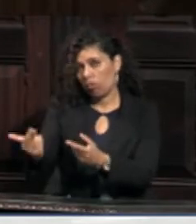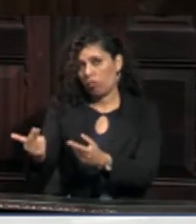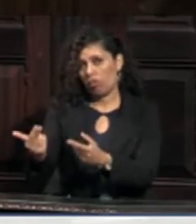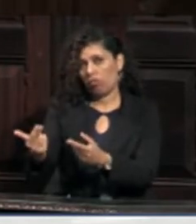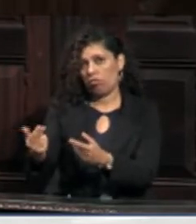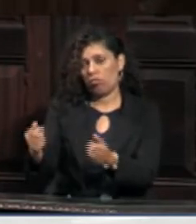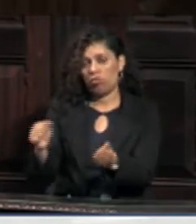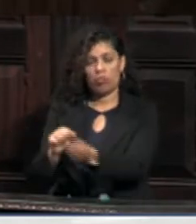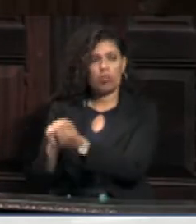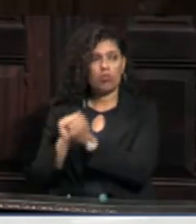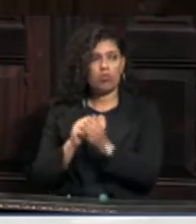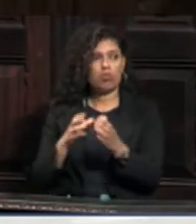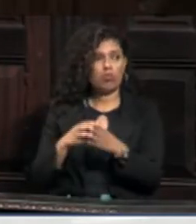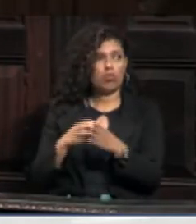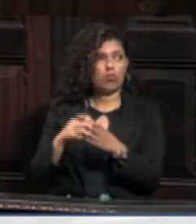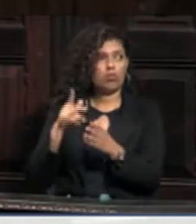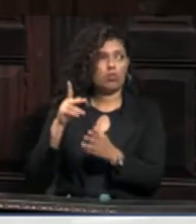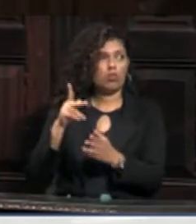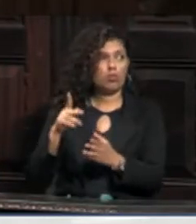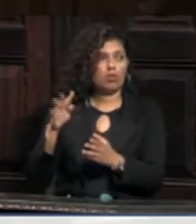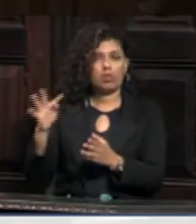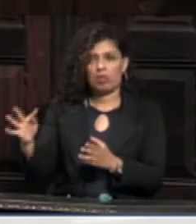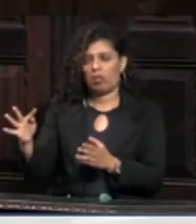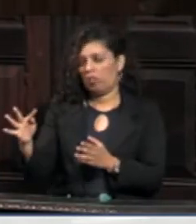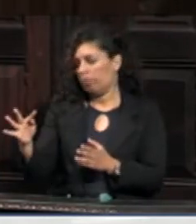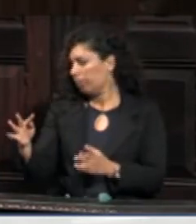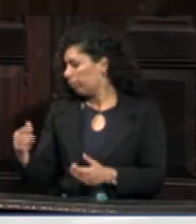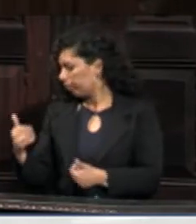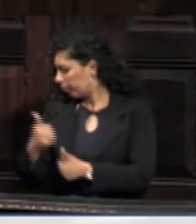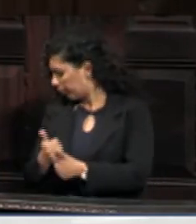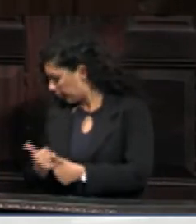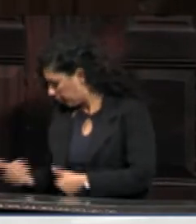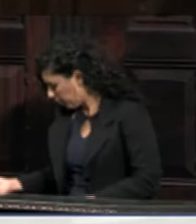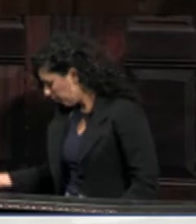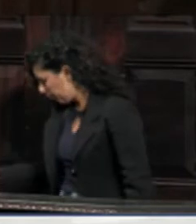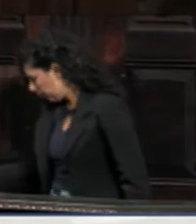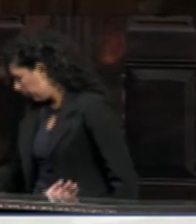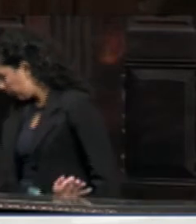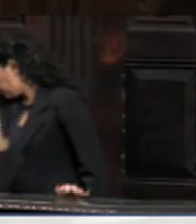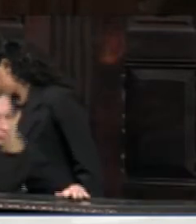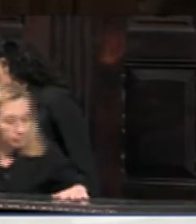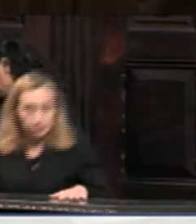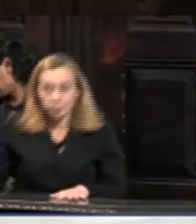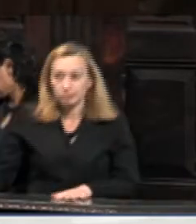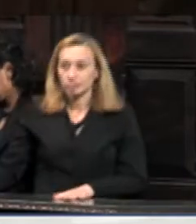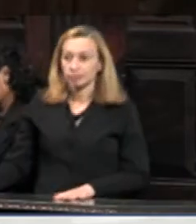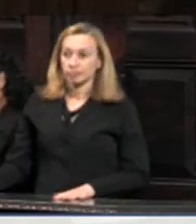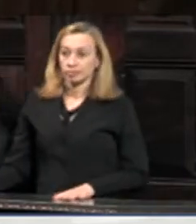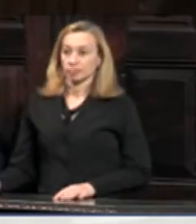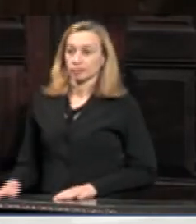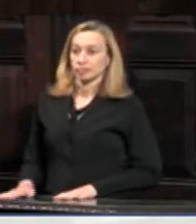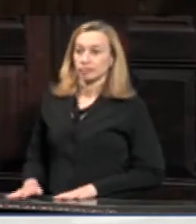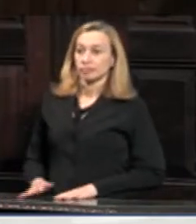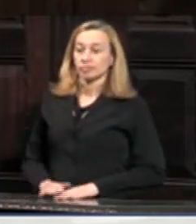dos Trabalhadores. E assumiu esse mandato sem estar